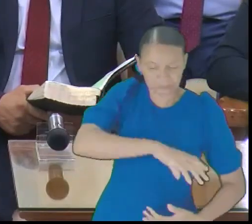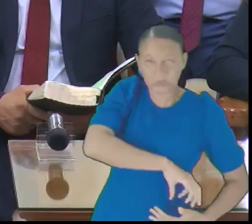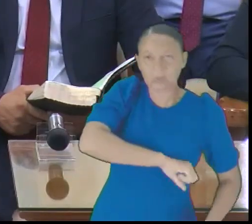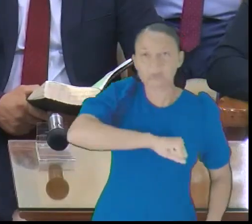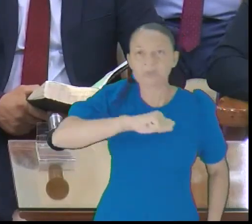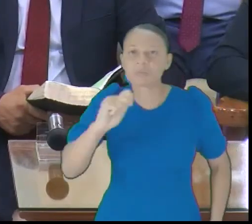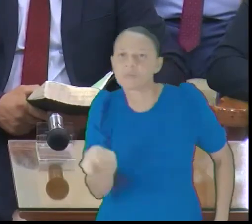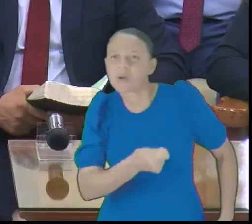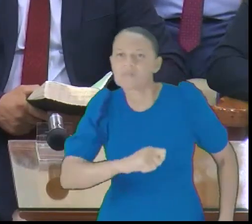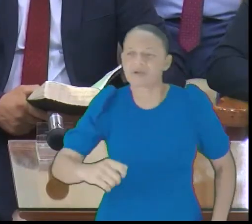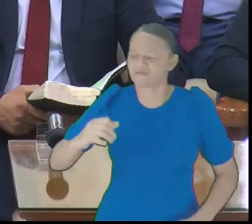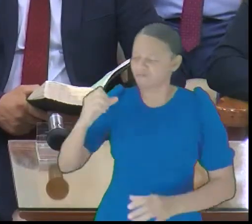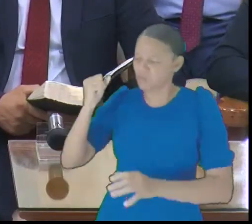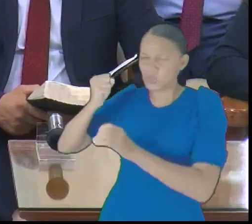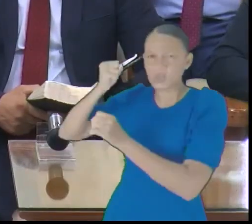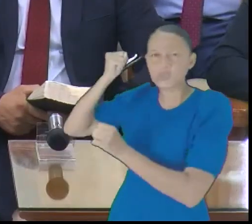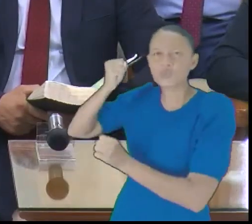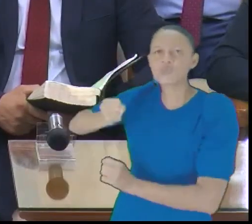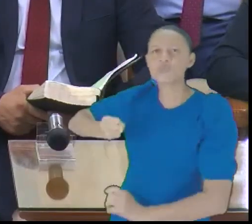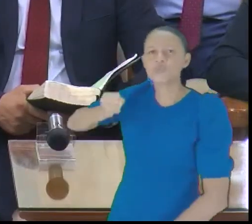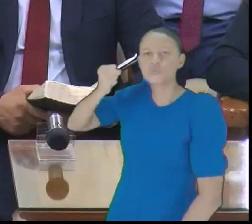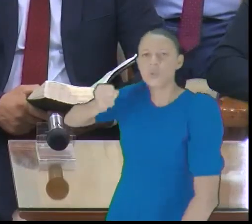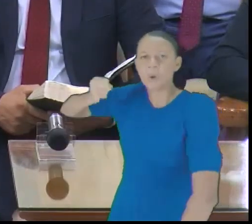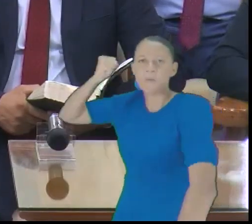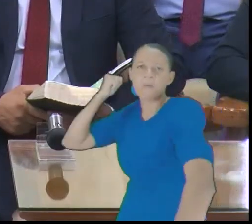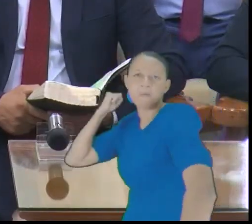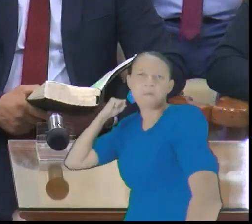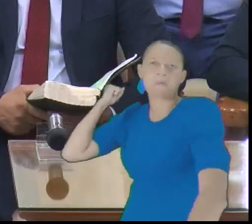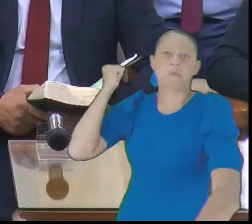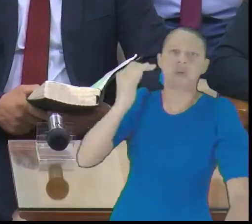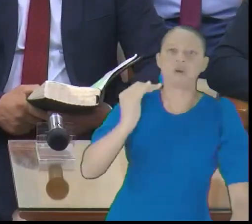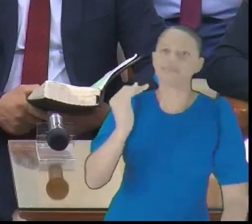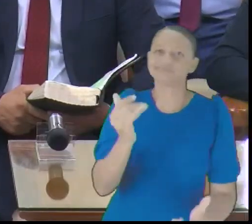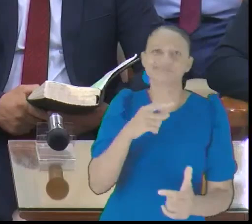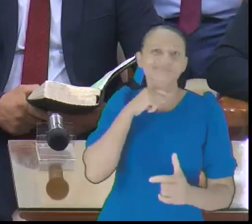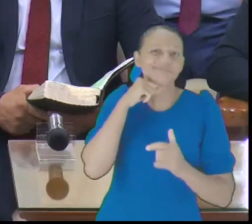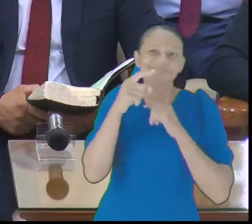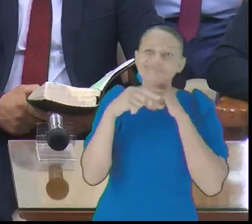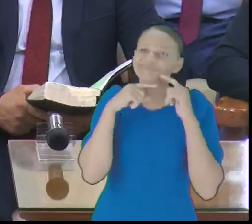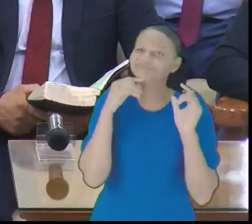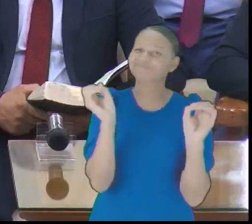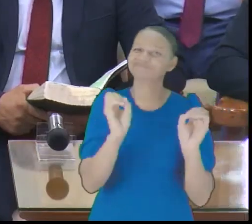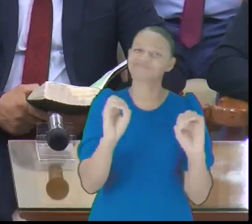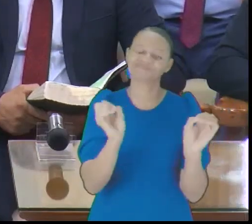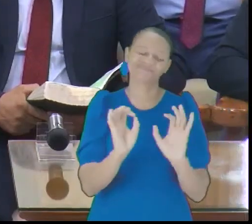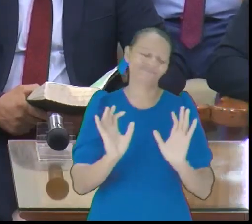espada, lança, enfim. Mas Abraão